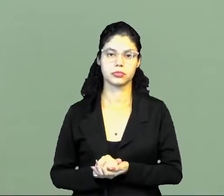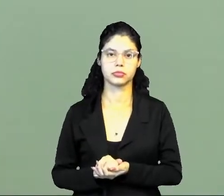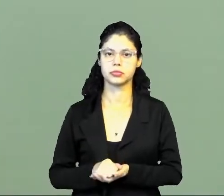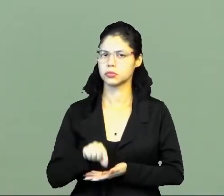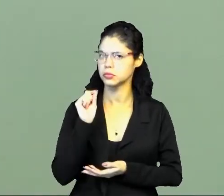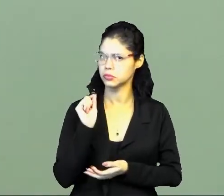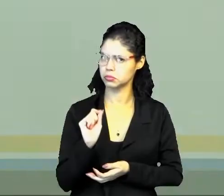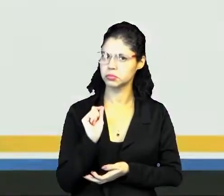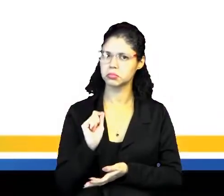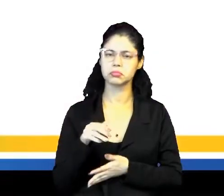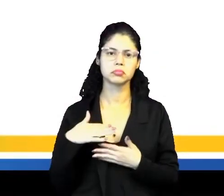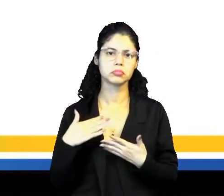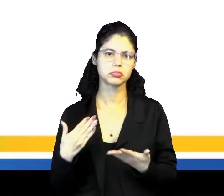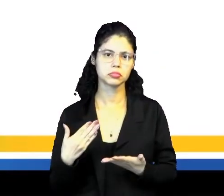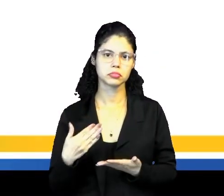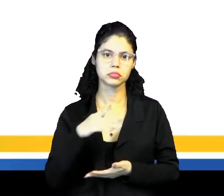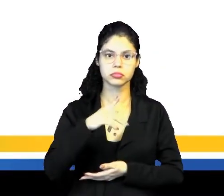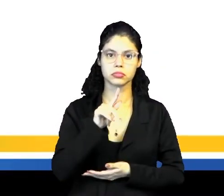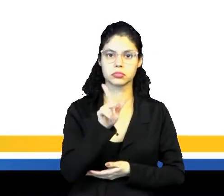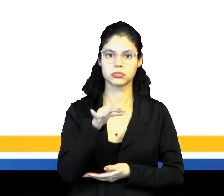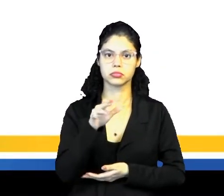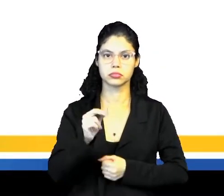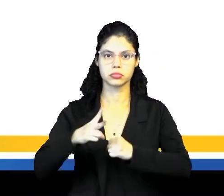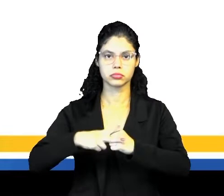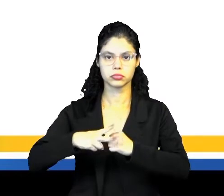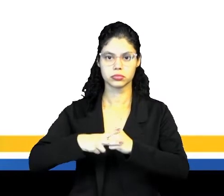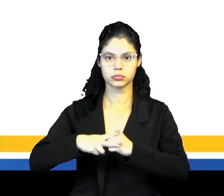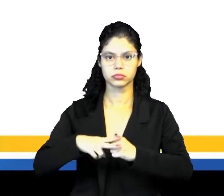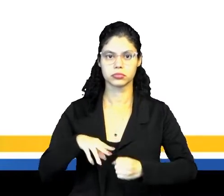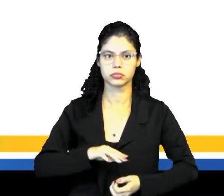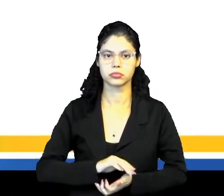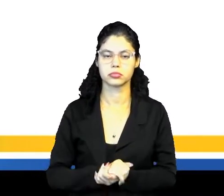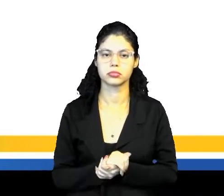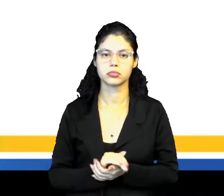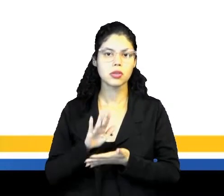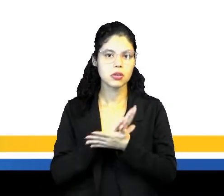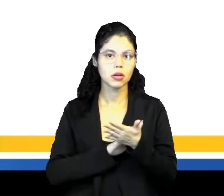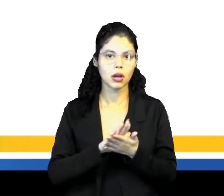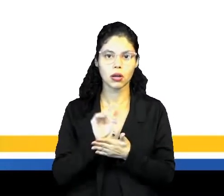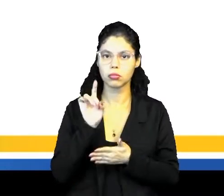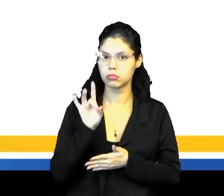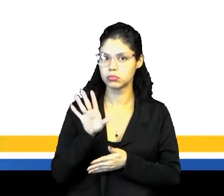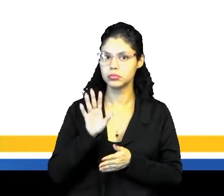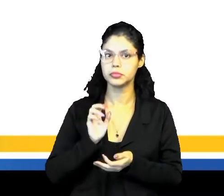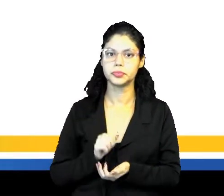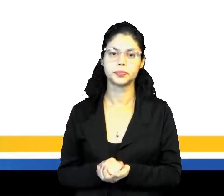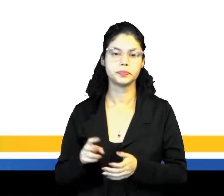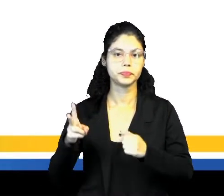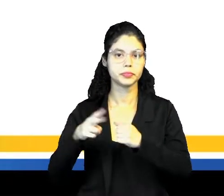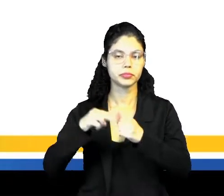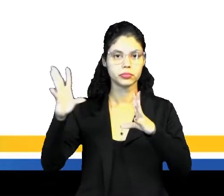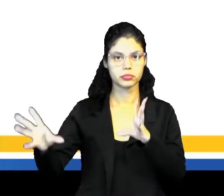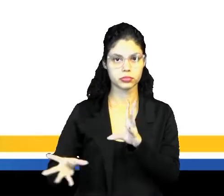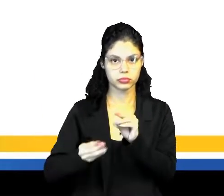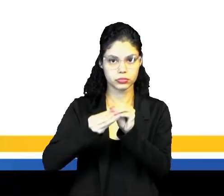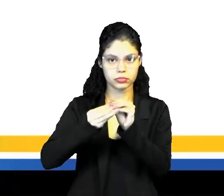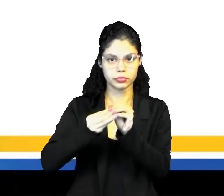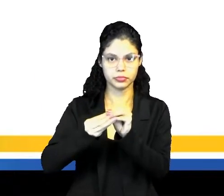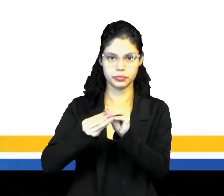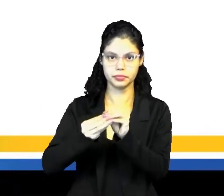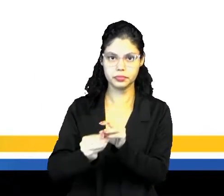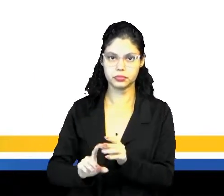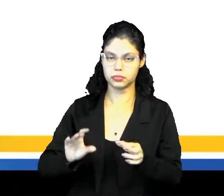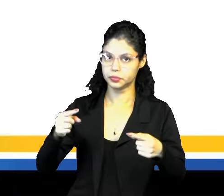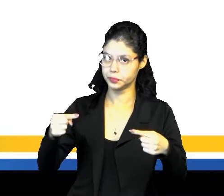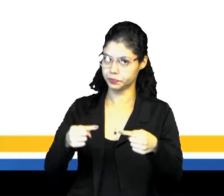O que é que são esses phrasal verbs? Nada mais é do que um verbo composto, ou seja,